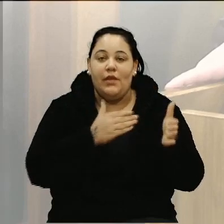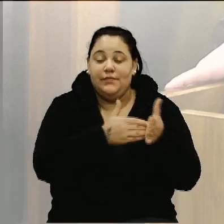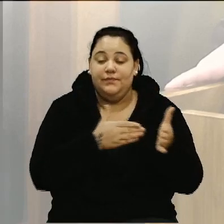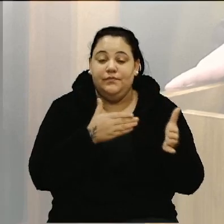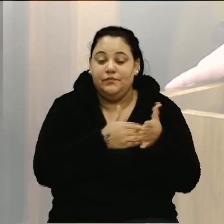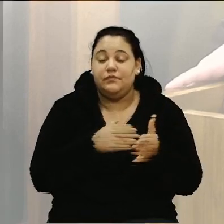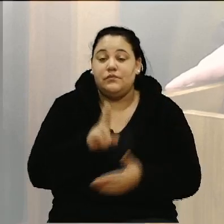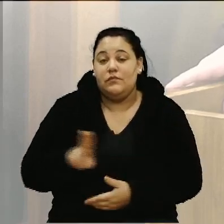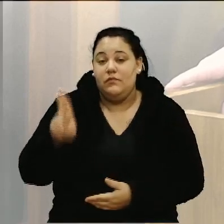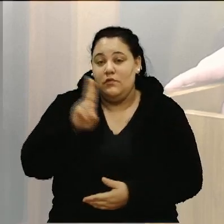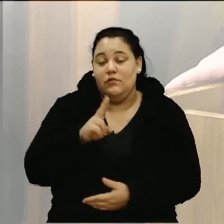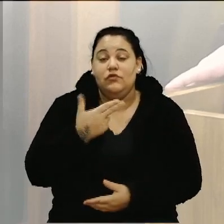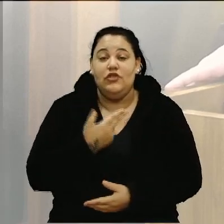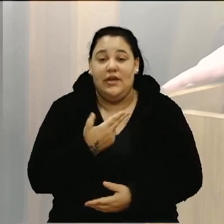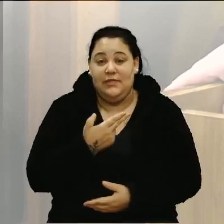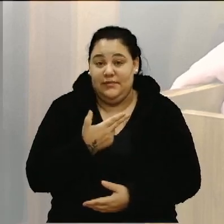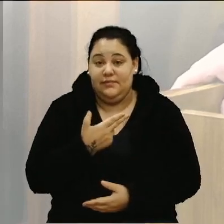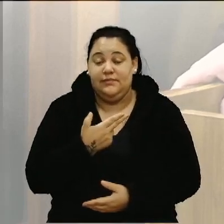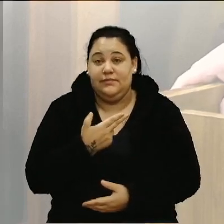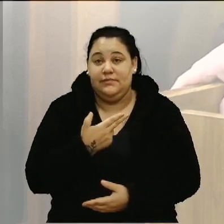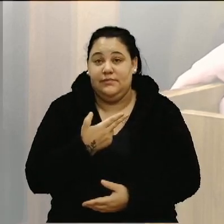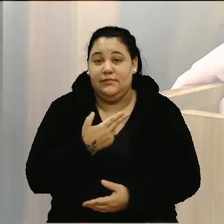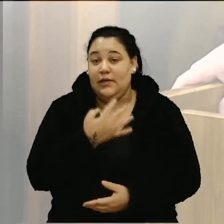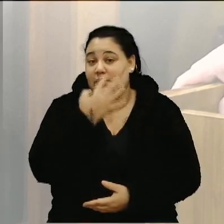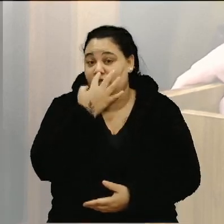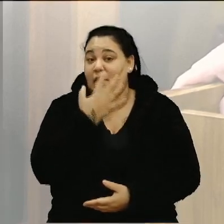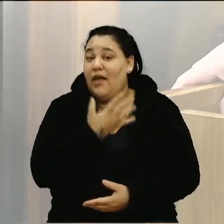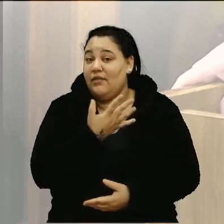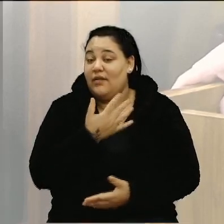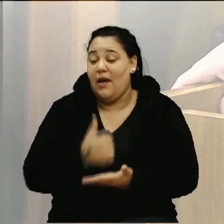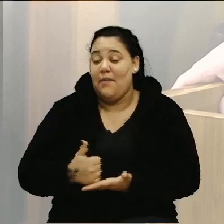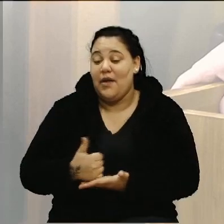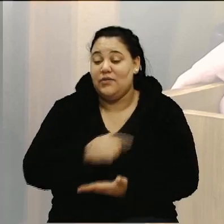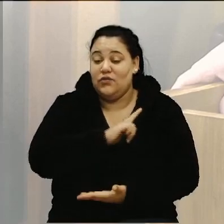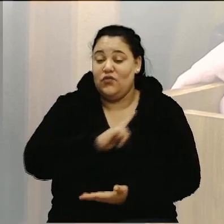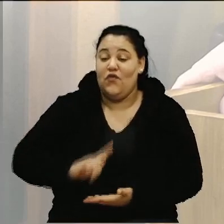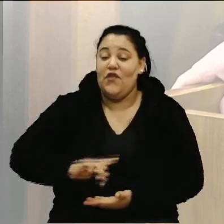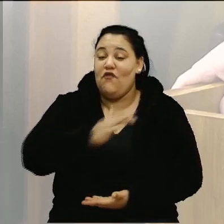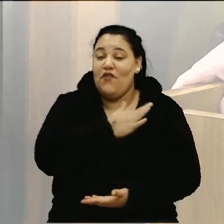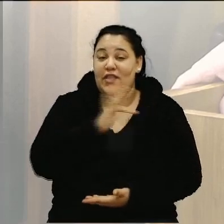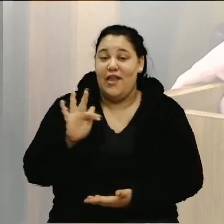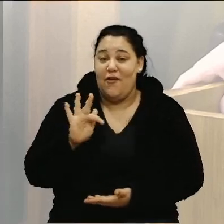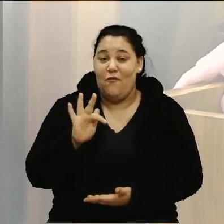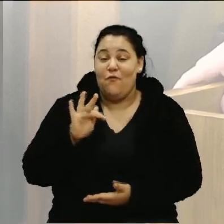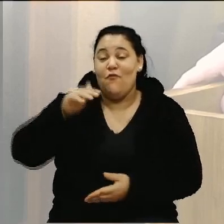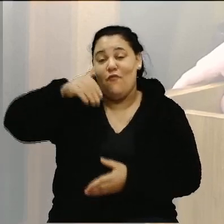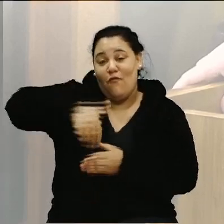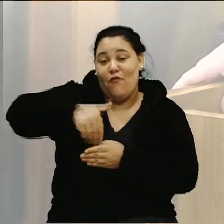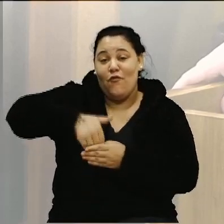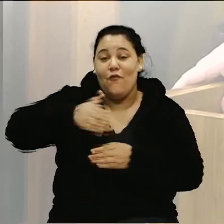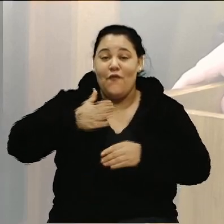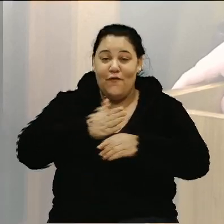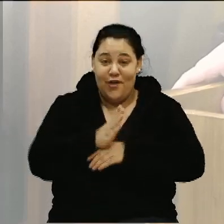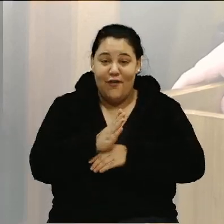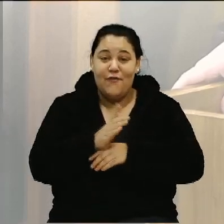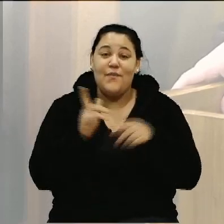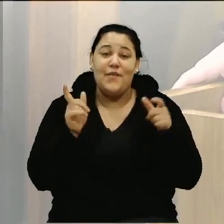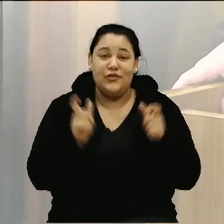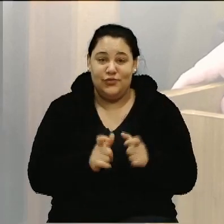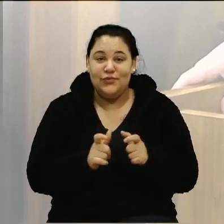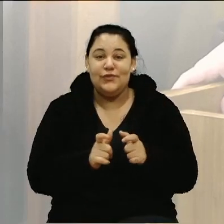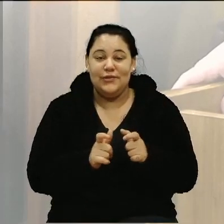de armas. E, pasmem, a base do governo federal votou favorável para reduzir